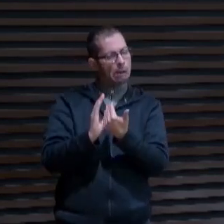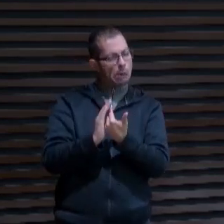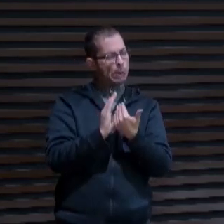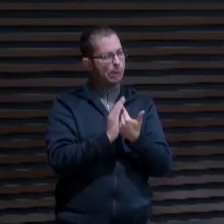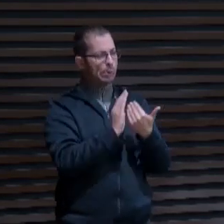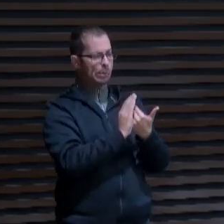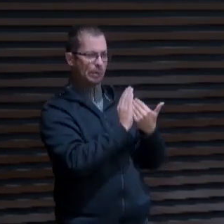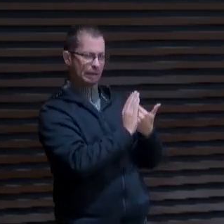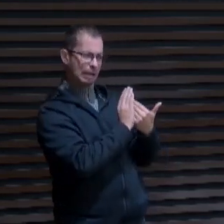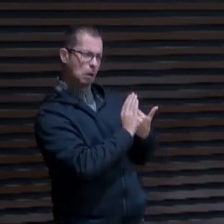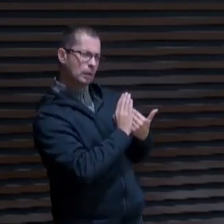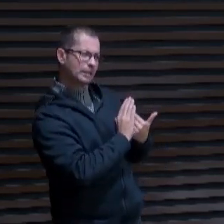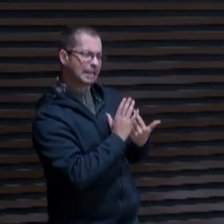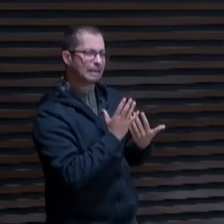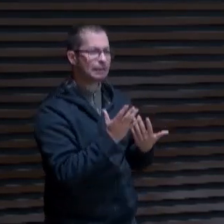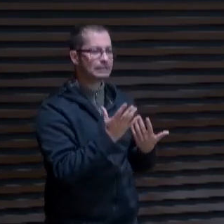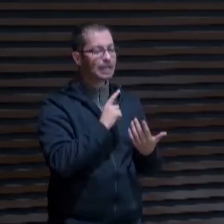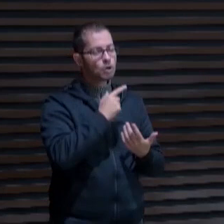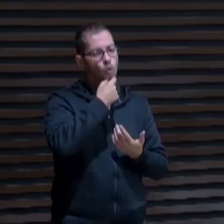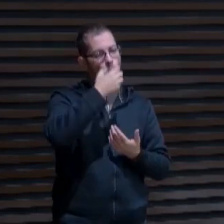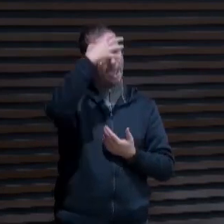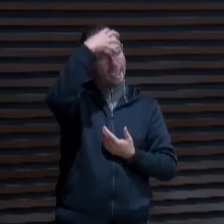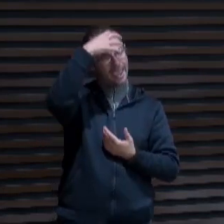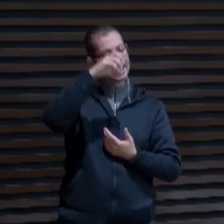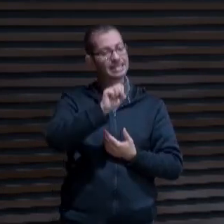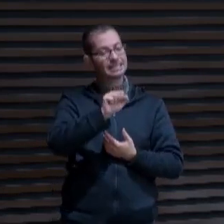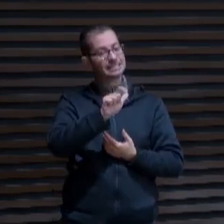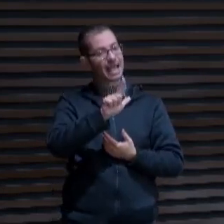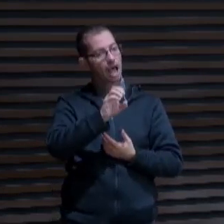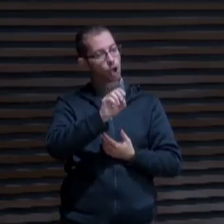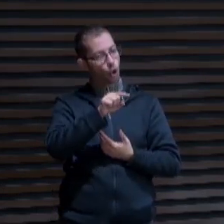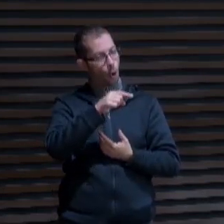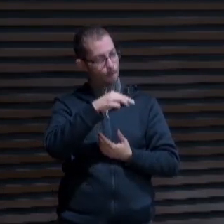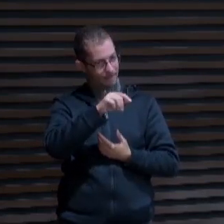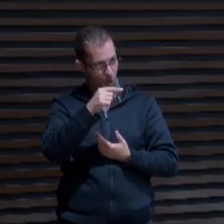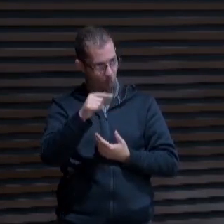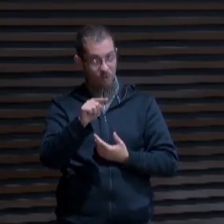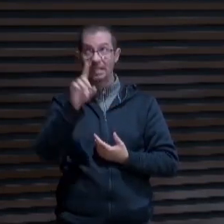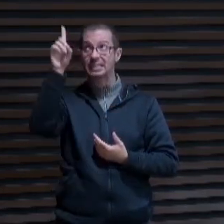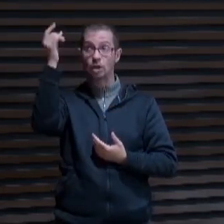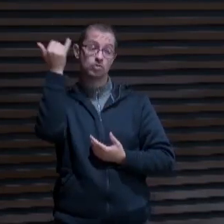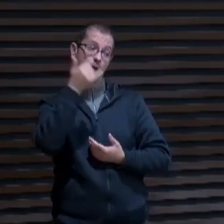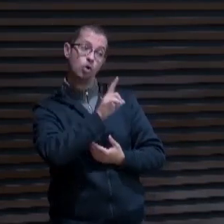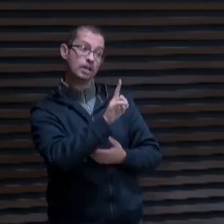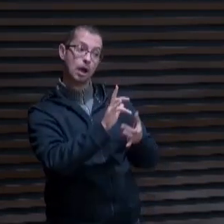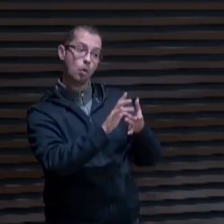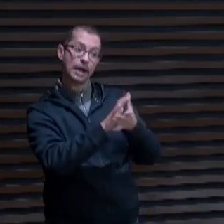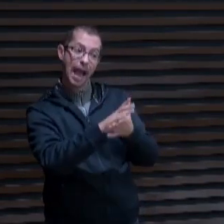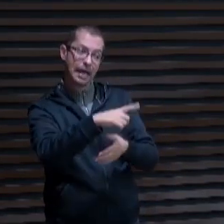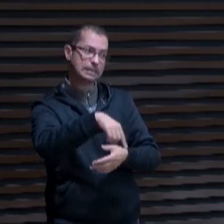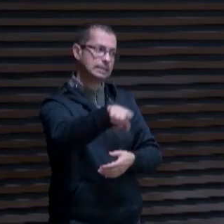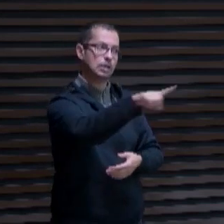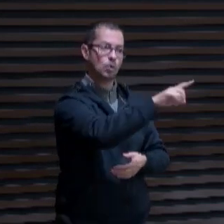que o Senhor havia dito para Israel: não casem com elas, nem casem elas convosco,